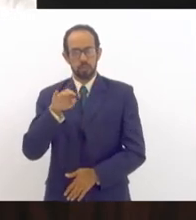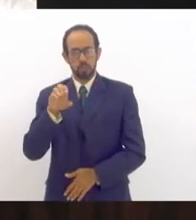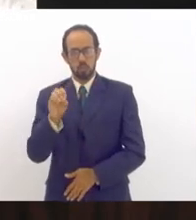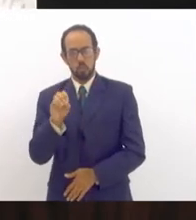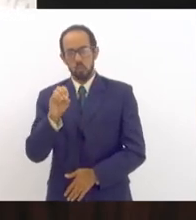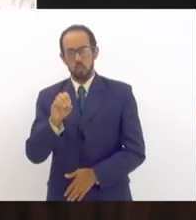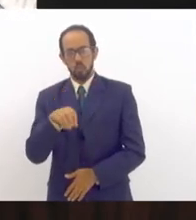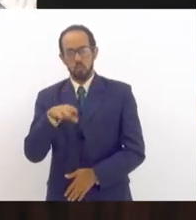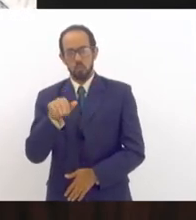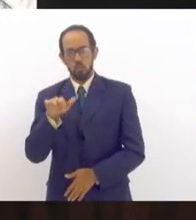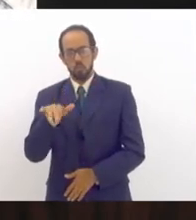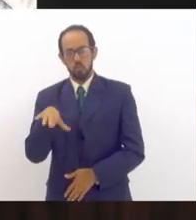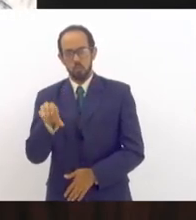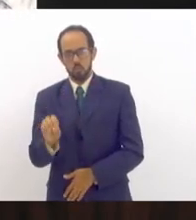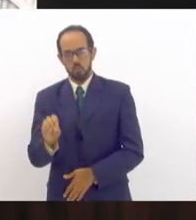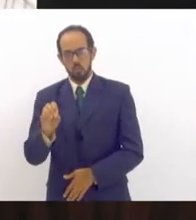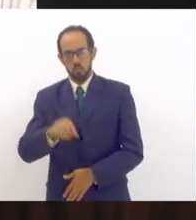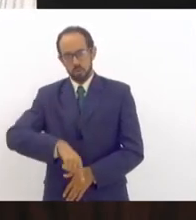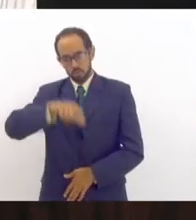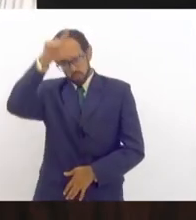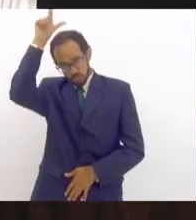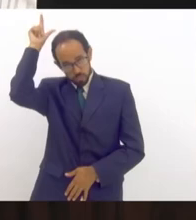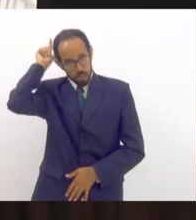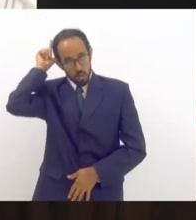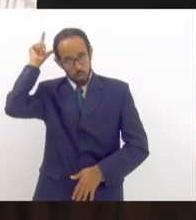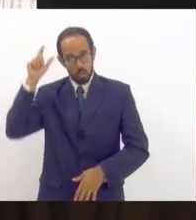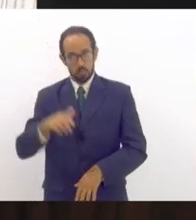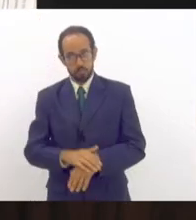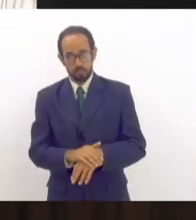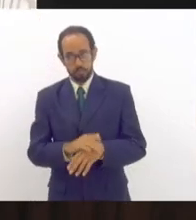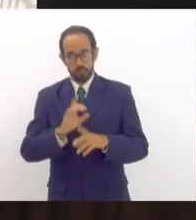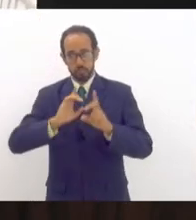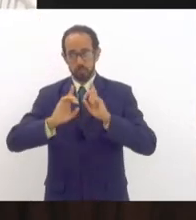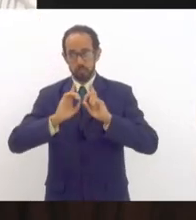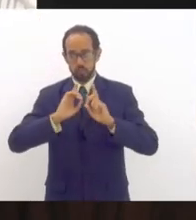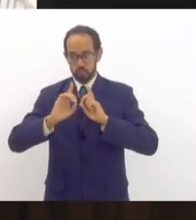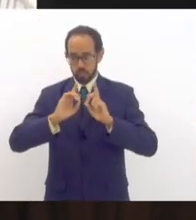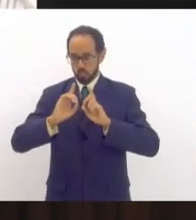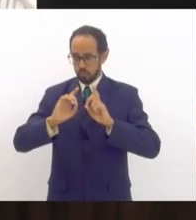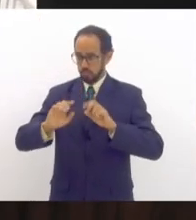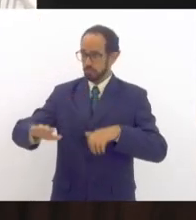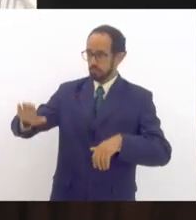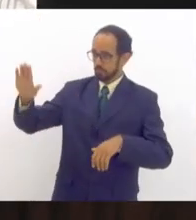dali e Luiz Paulo em discussão